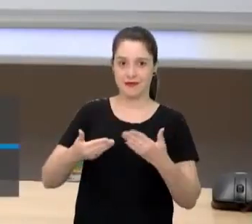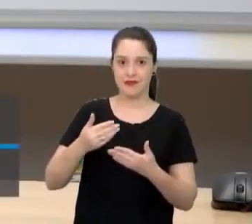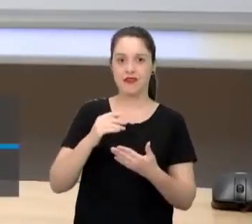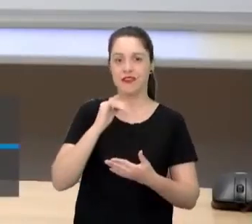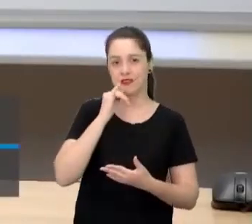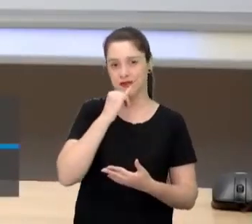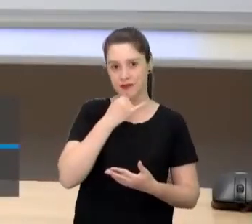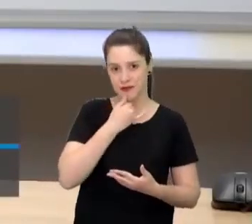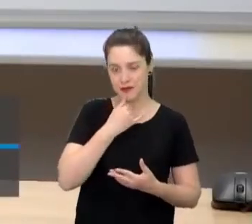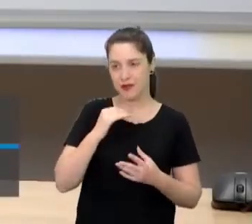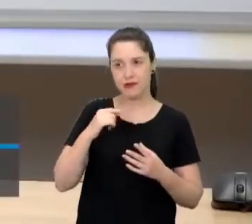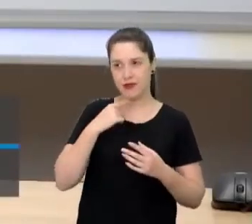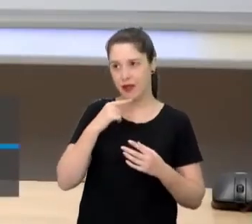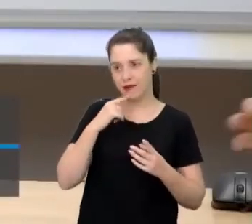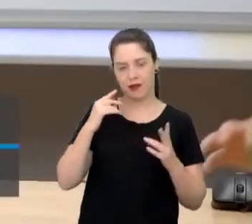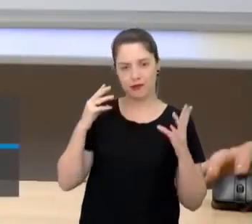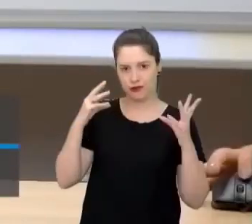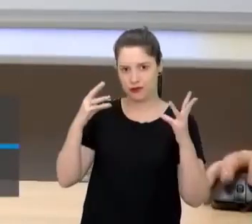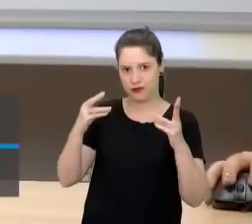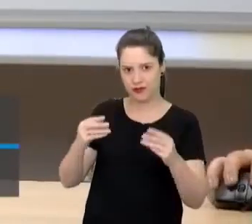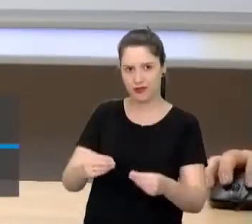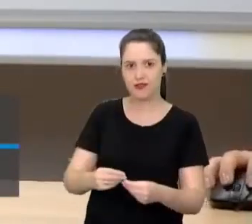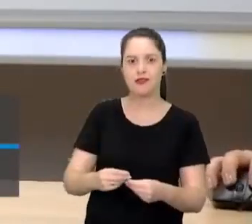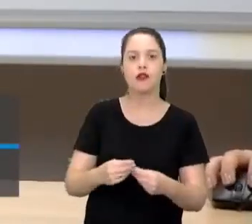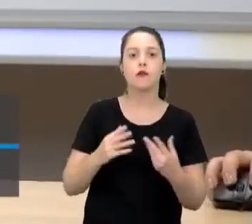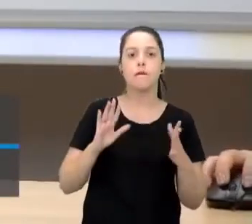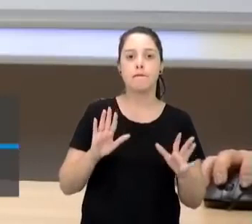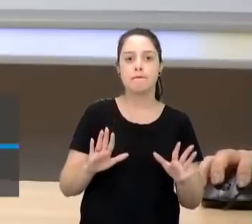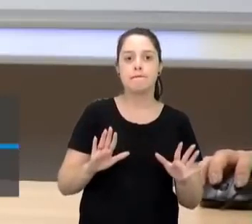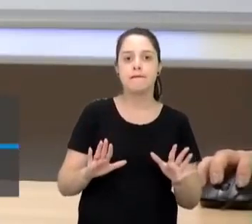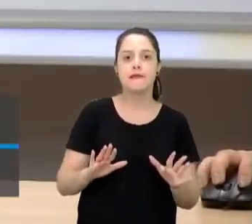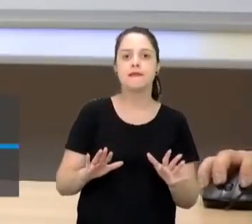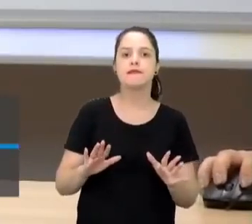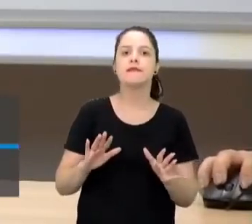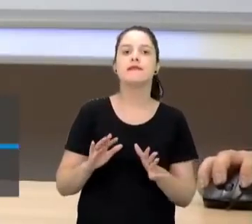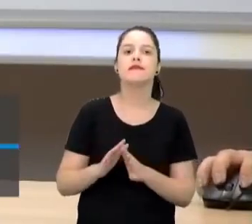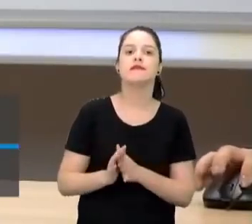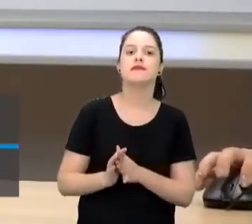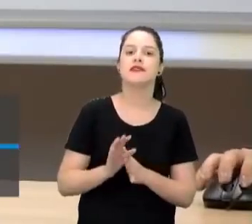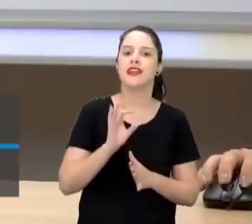para ler de todo mundo, né? Nossa, engasguei feio agora, mas não tem problema.